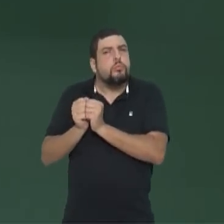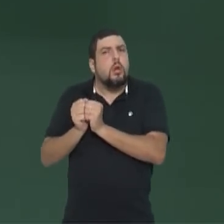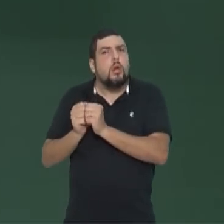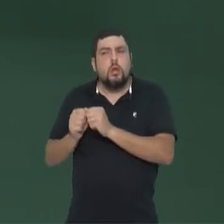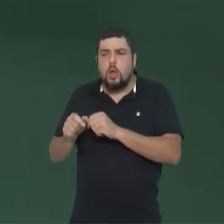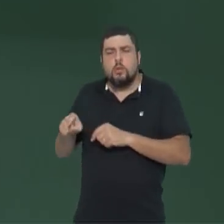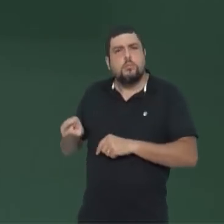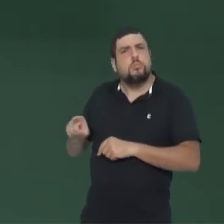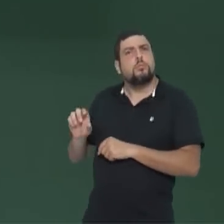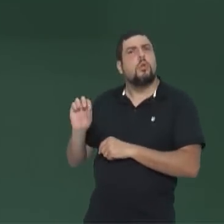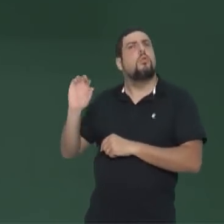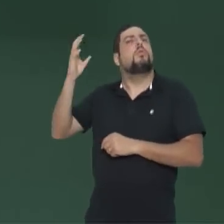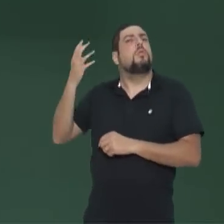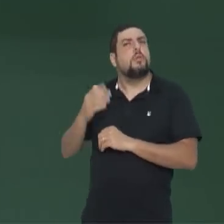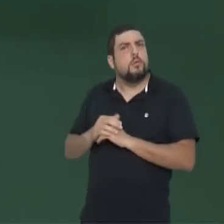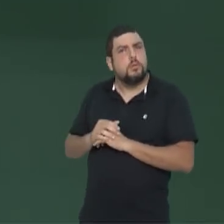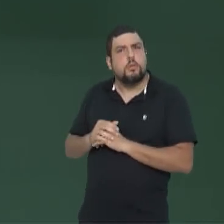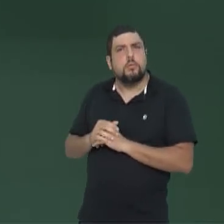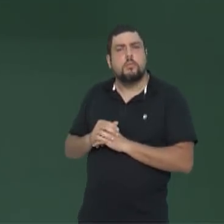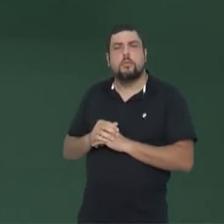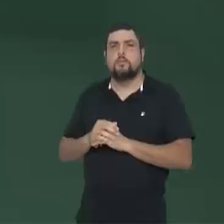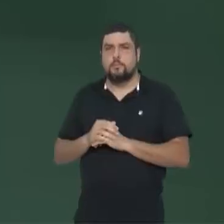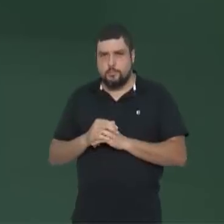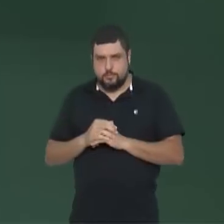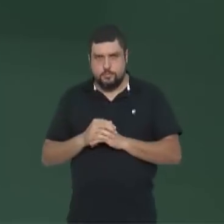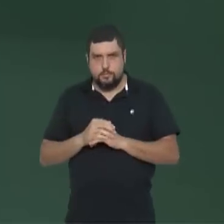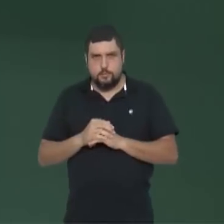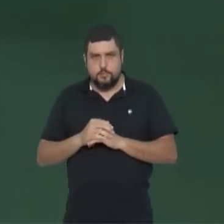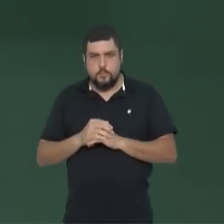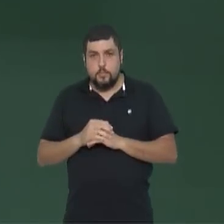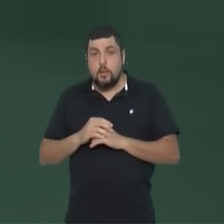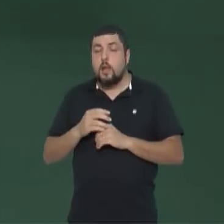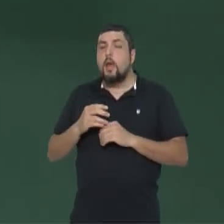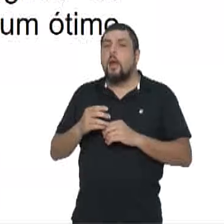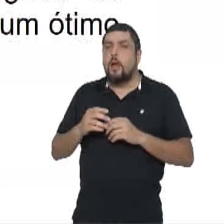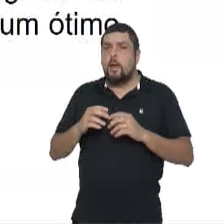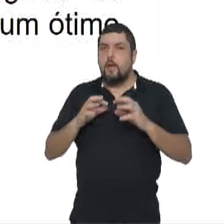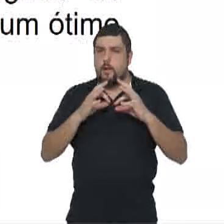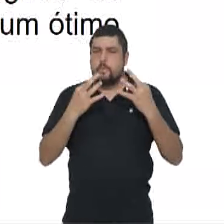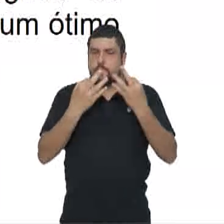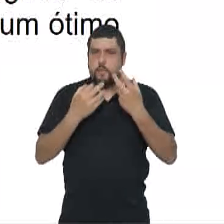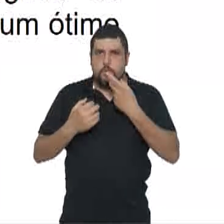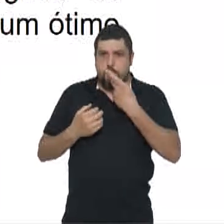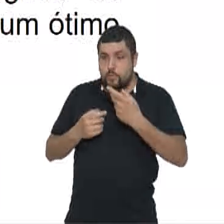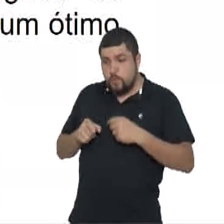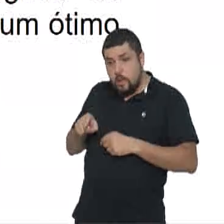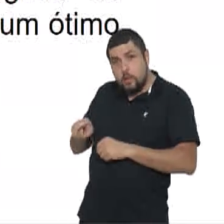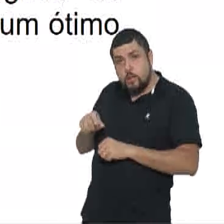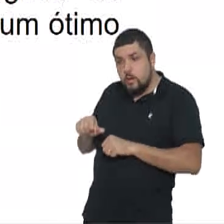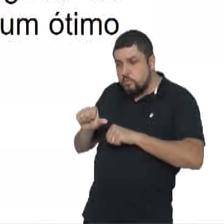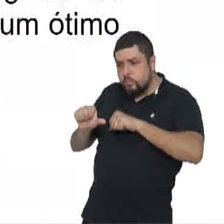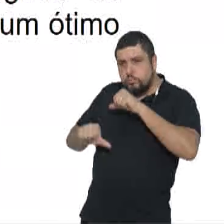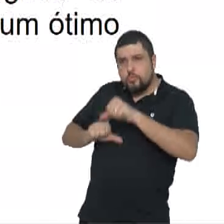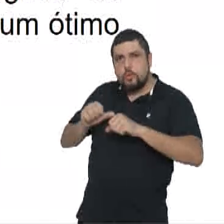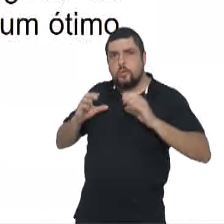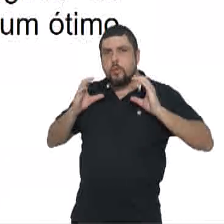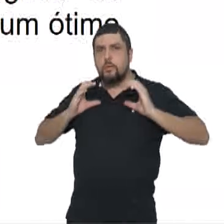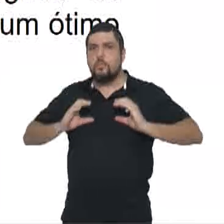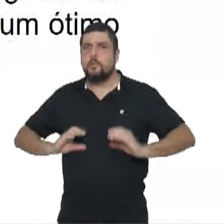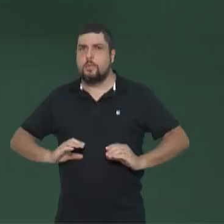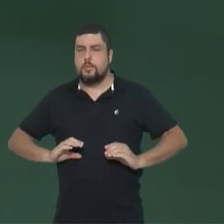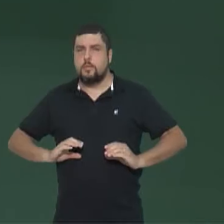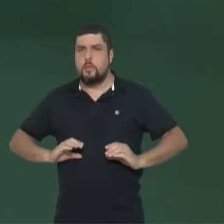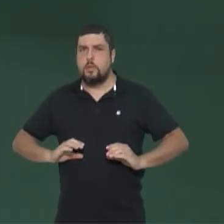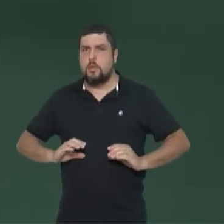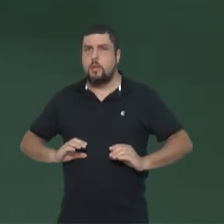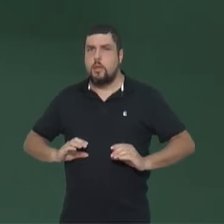só, quando ele disse lá que James mudou o comportamento, né? Aí tem uma parte a mais que